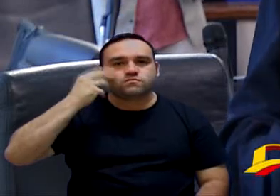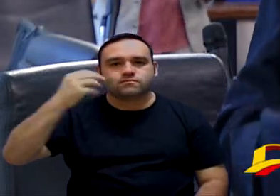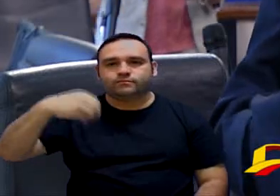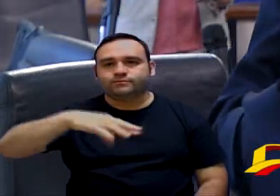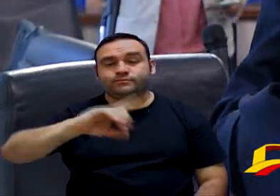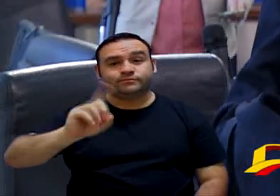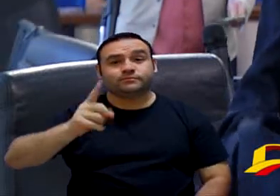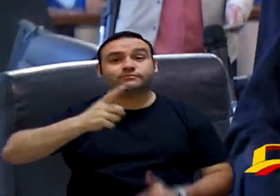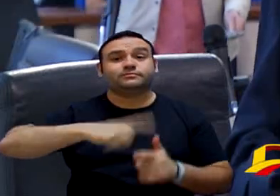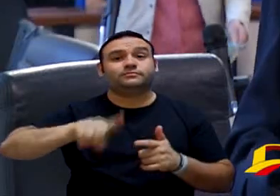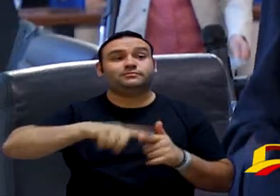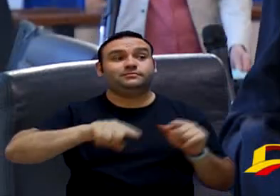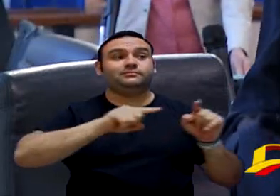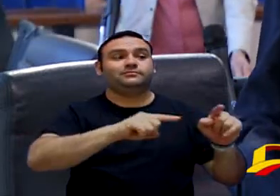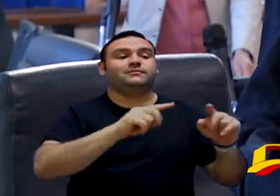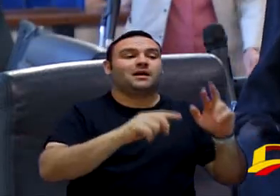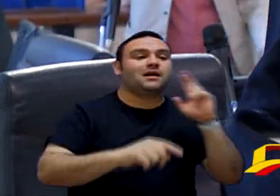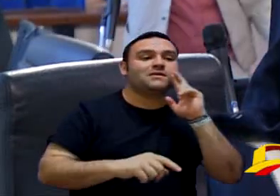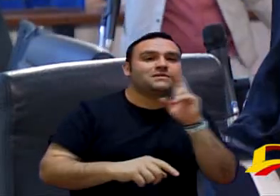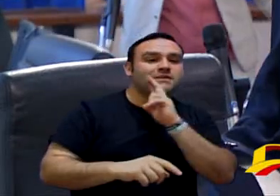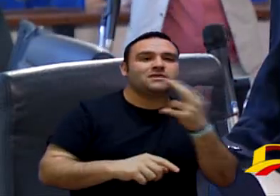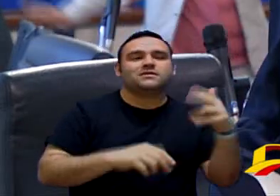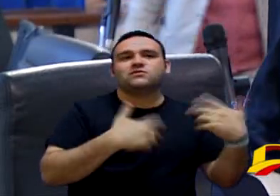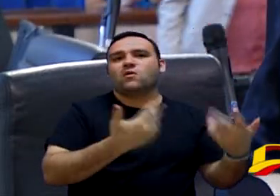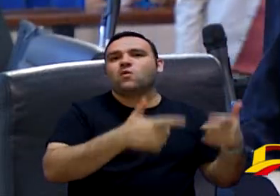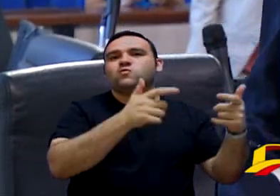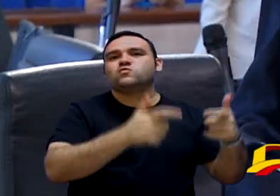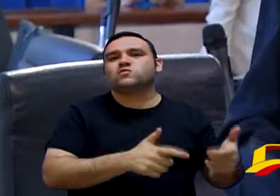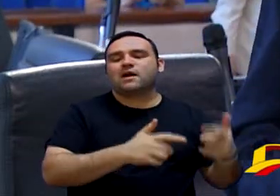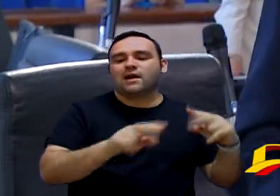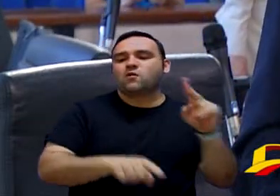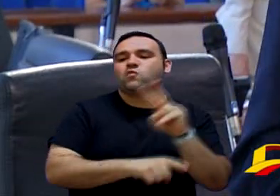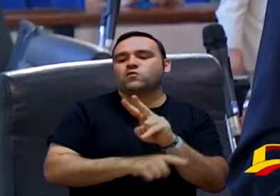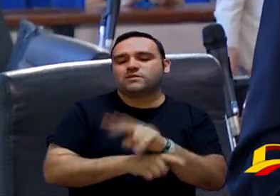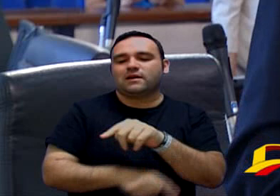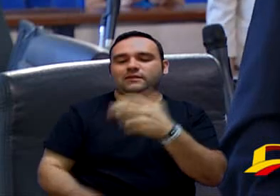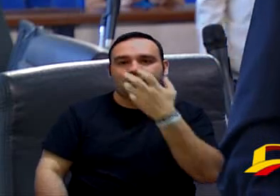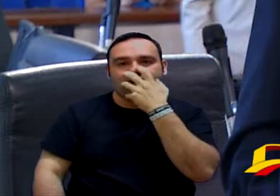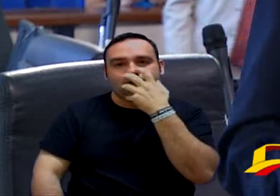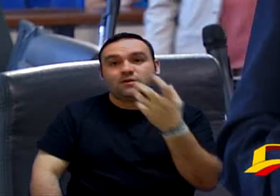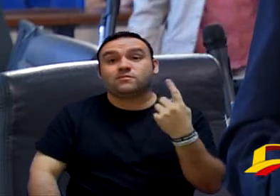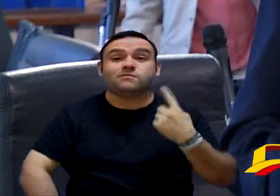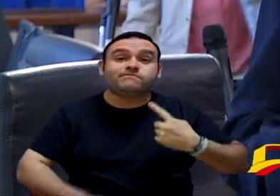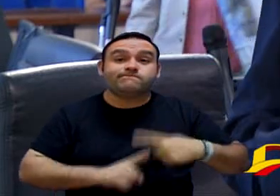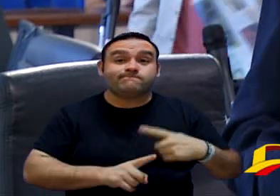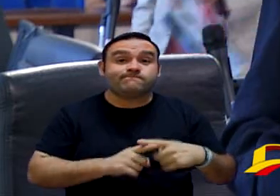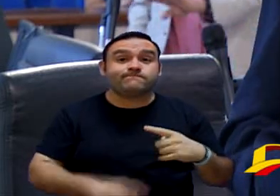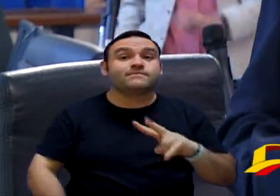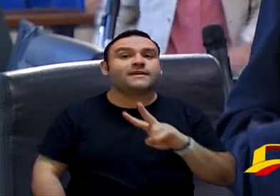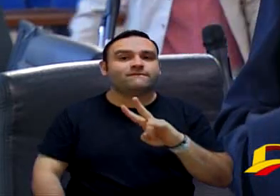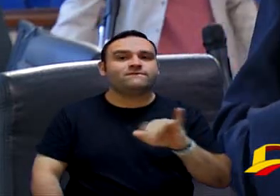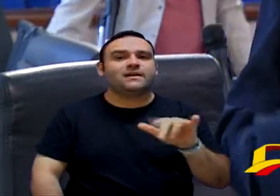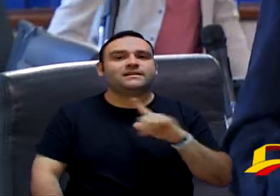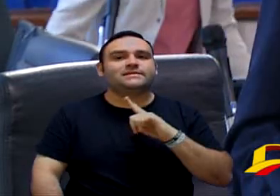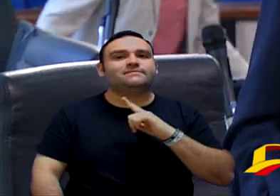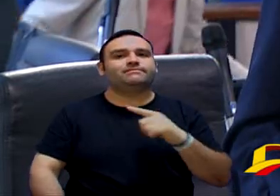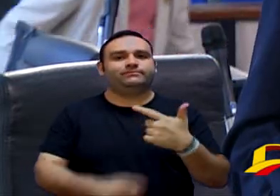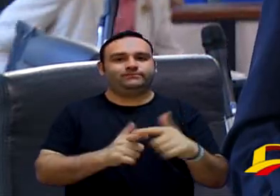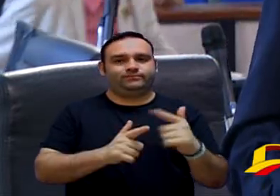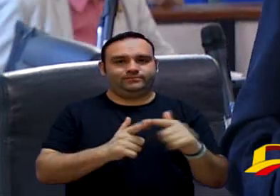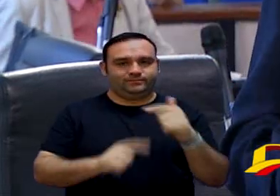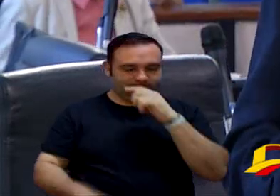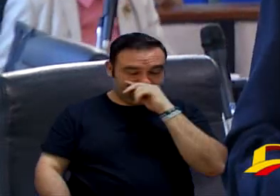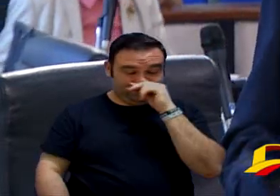é a instituição cuidar desse Pet porque porque vai dar problema